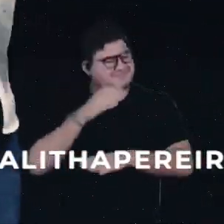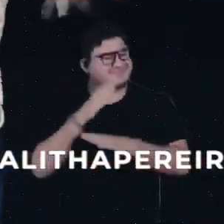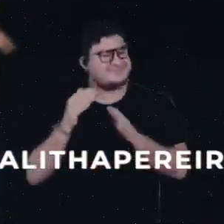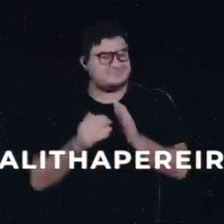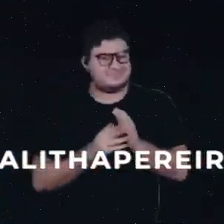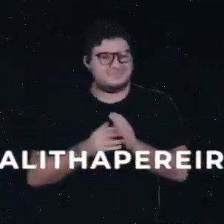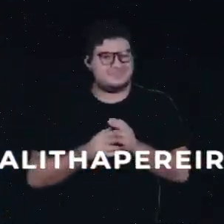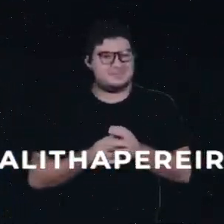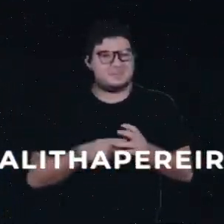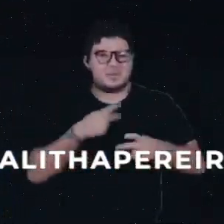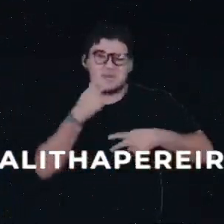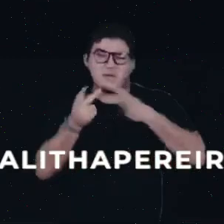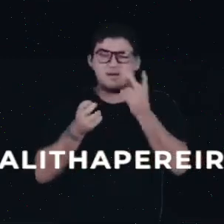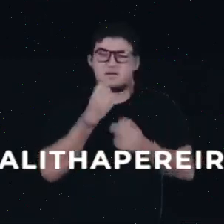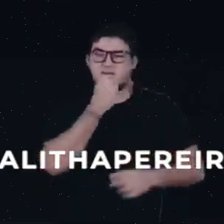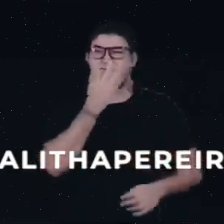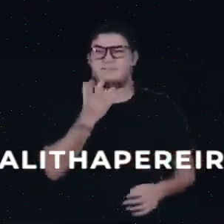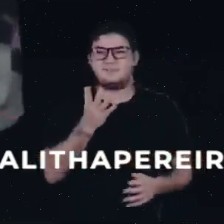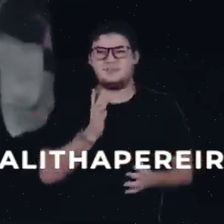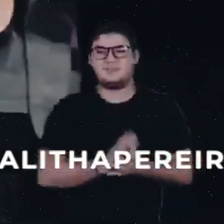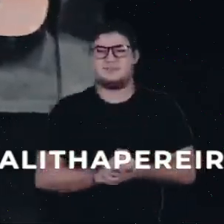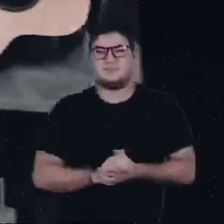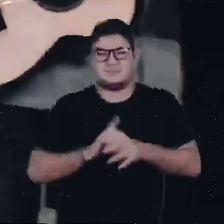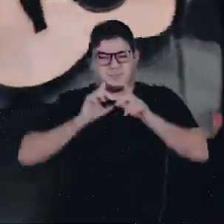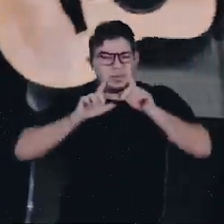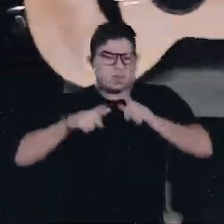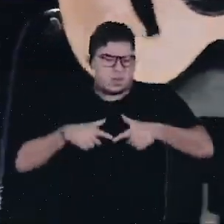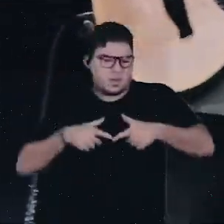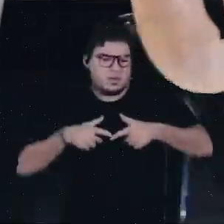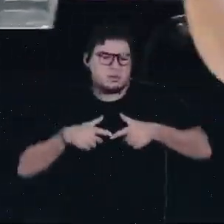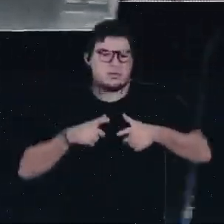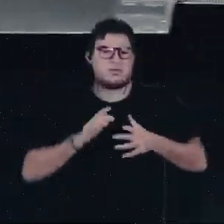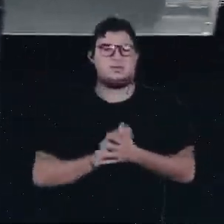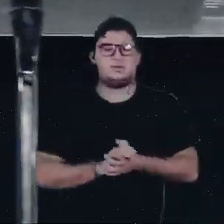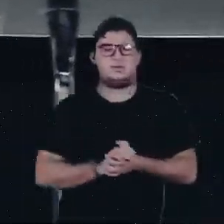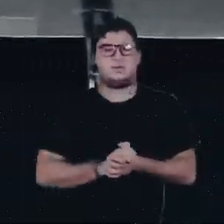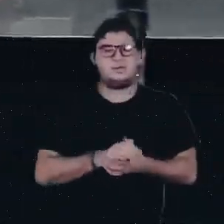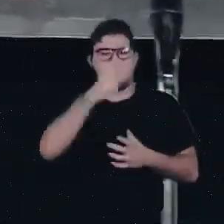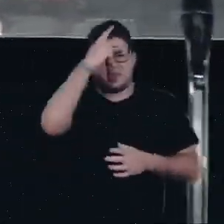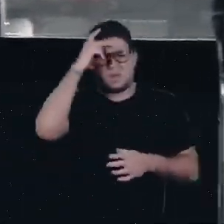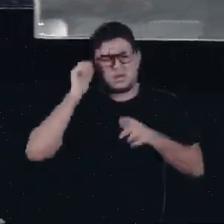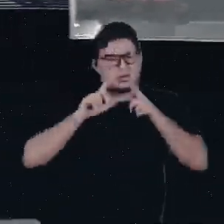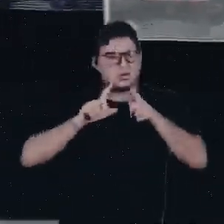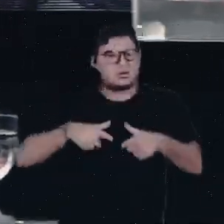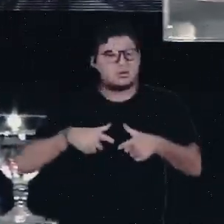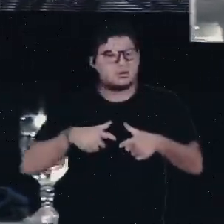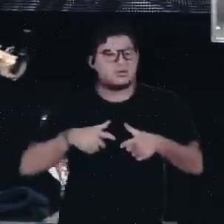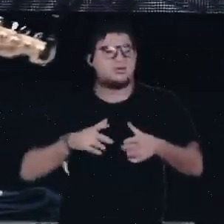Eles elogiam. O judeu? O judeu? Oxi!